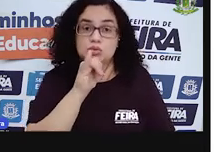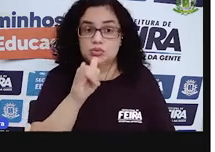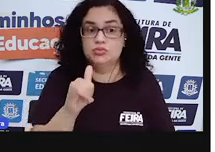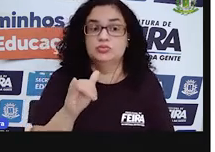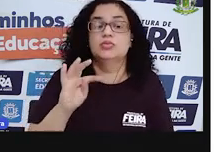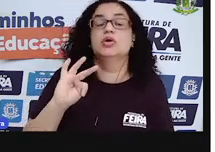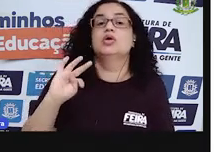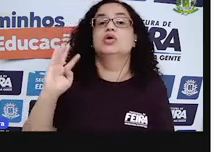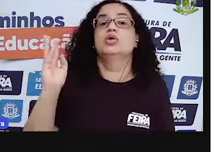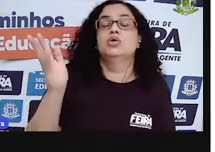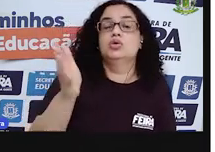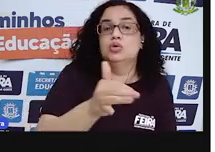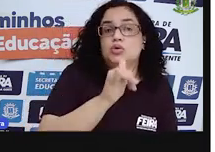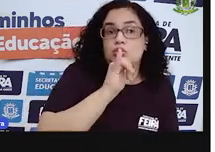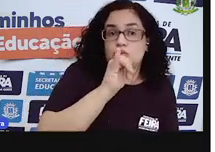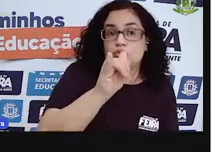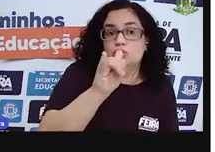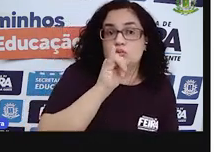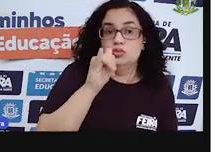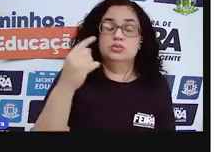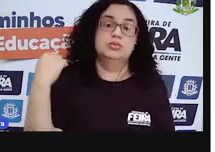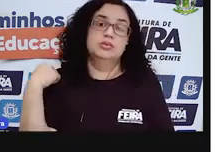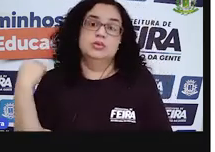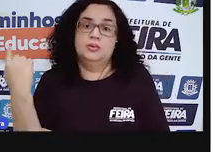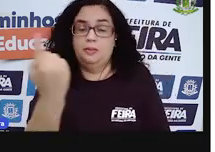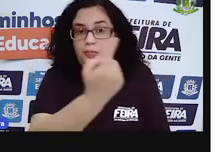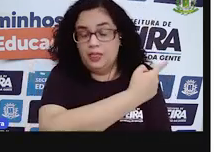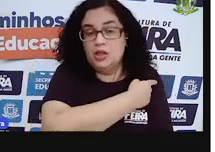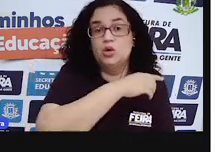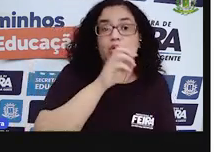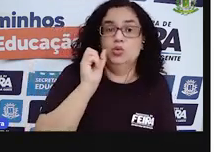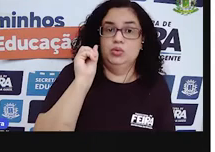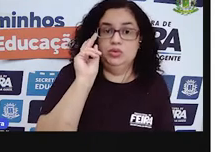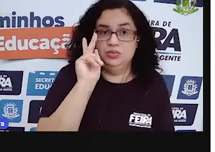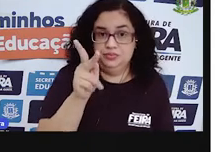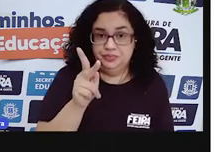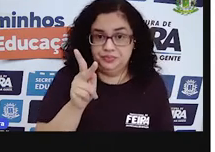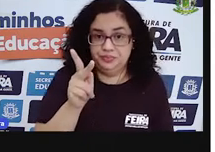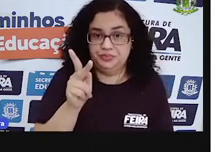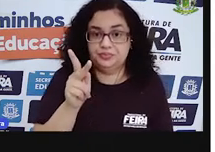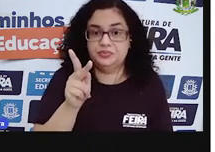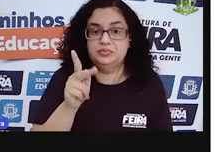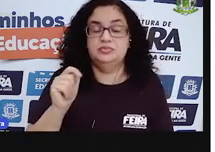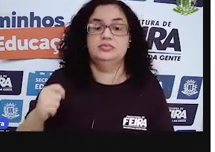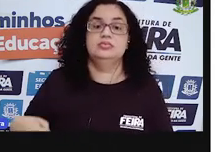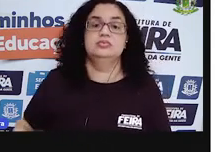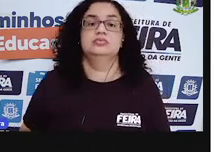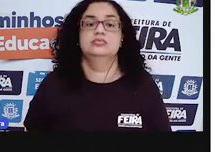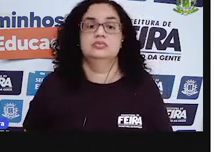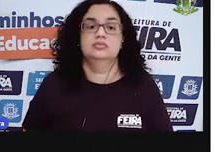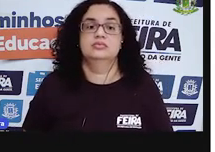essas informações todos esses dados para nós tá bom então